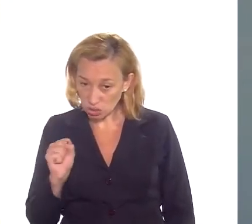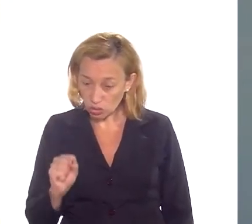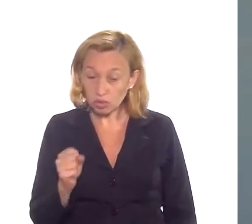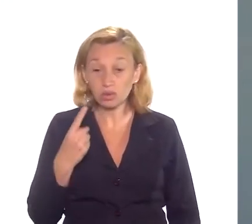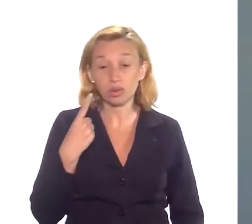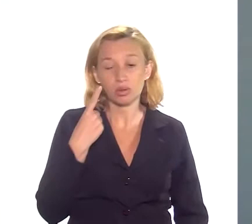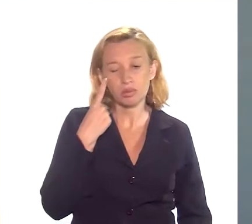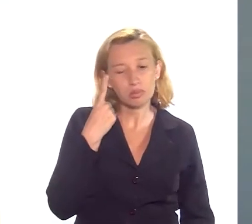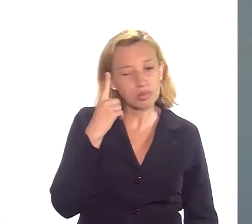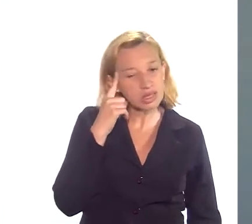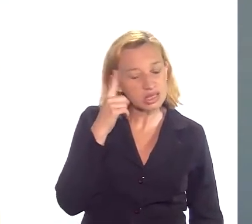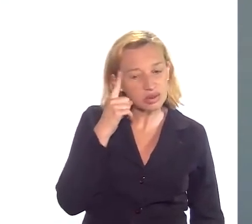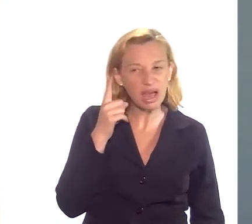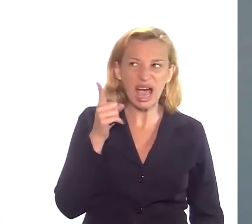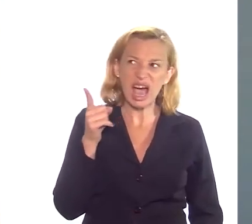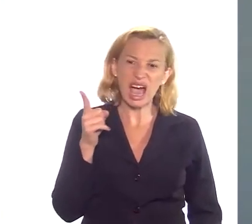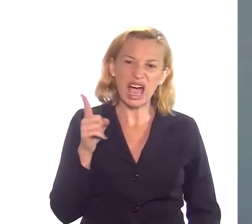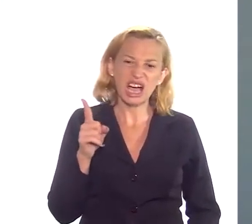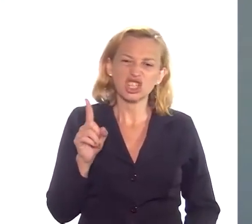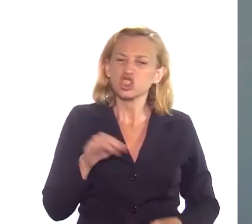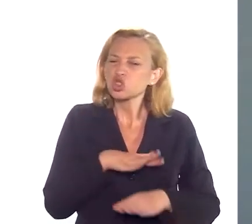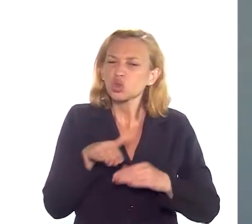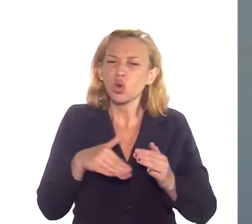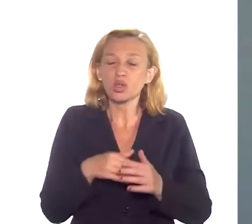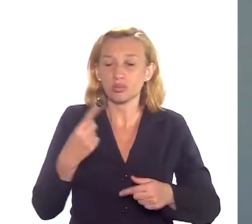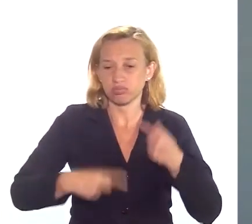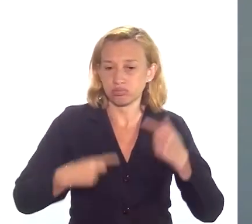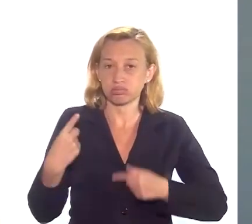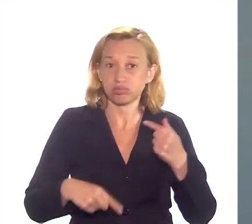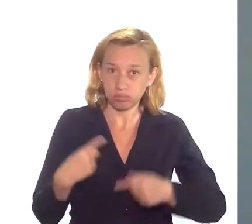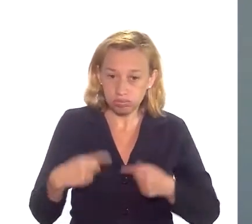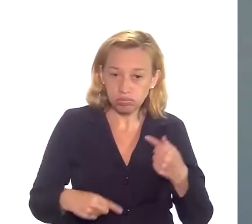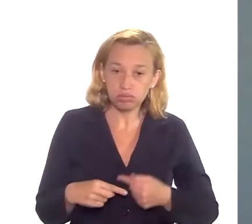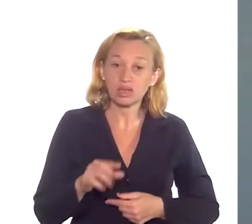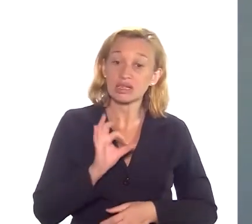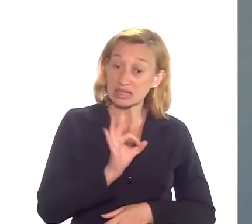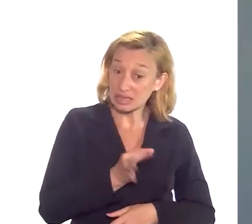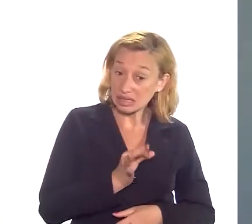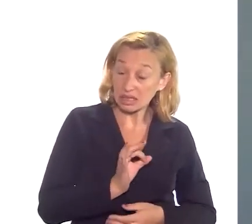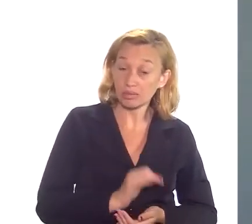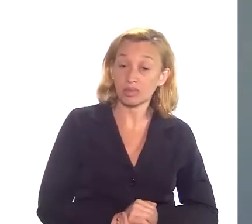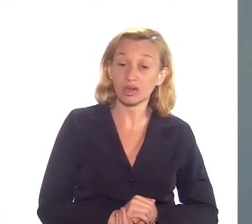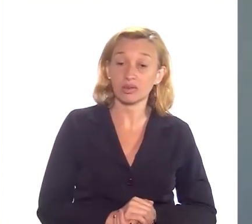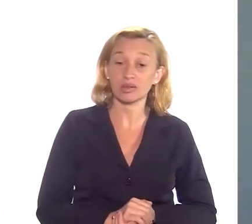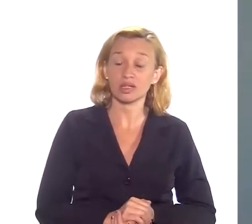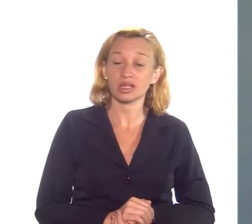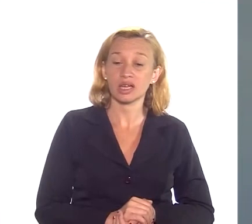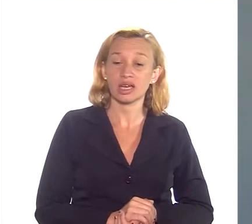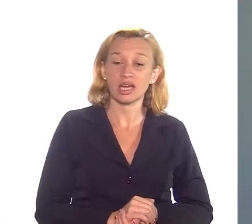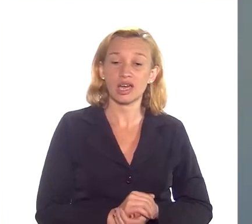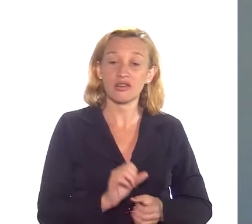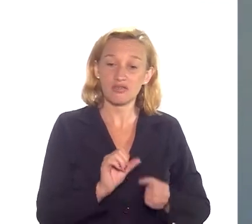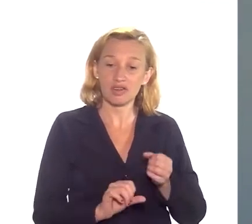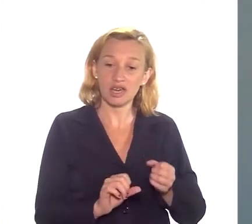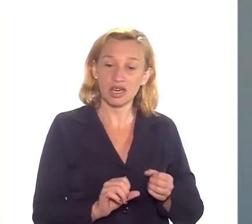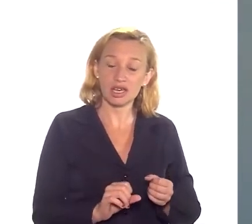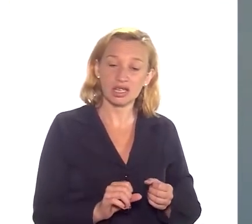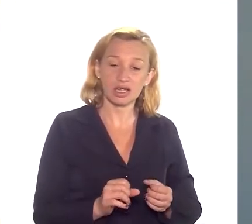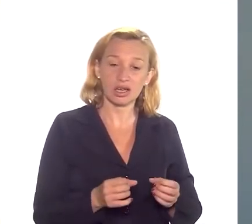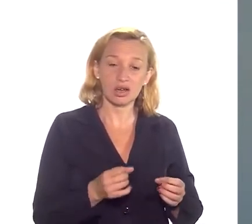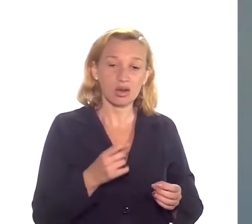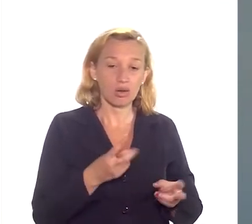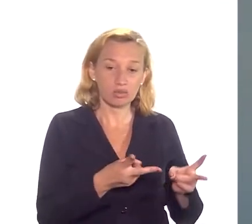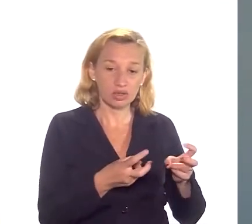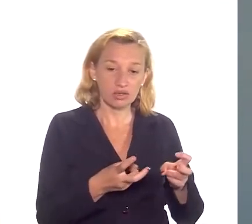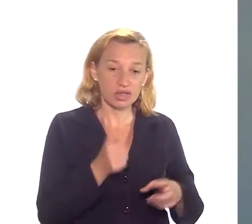por conta do Grameen Bank, lá em Bangladesh, toda a política de microcrédito, geralmente ele é desenhada em cima da